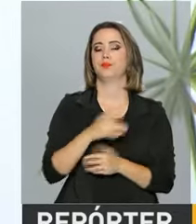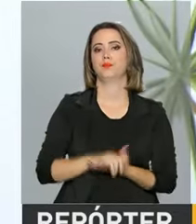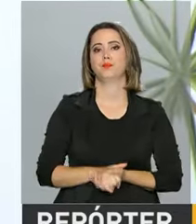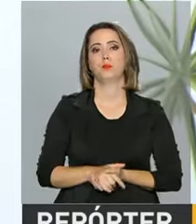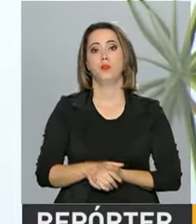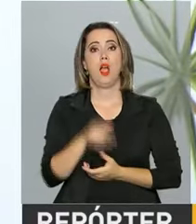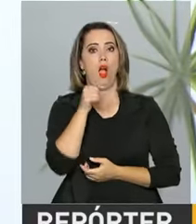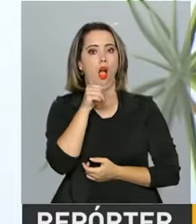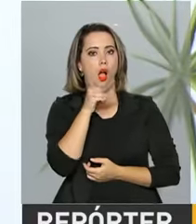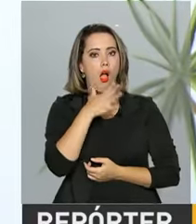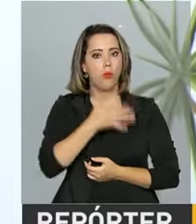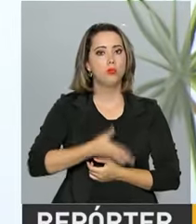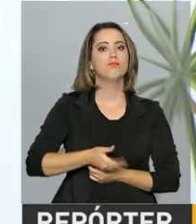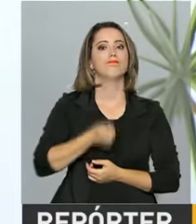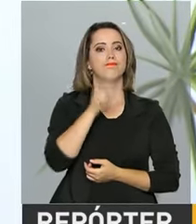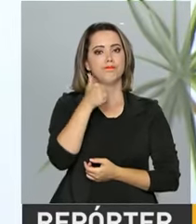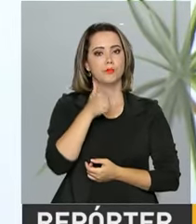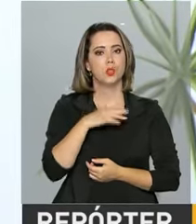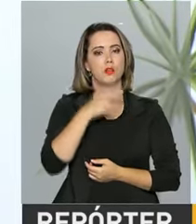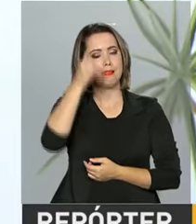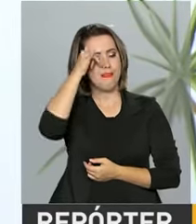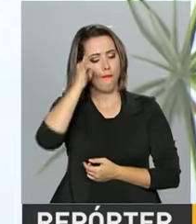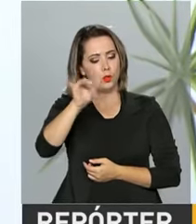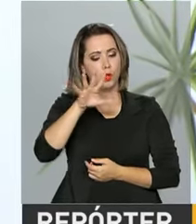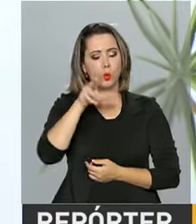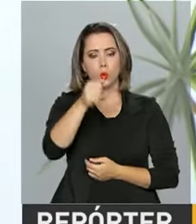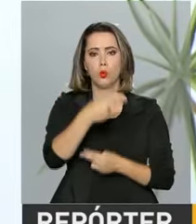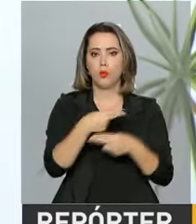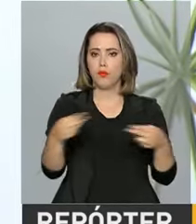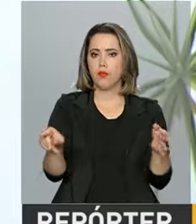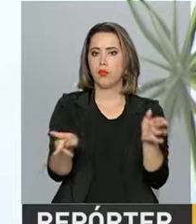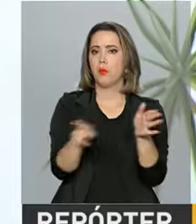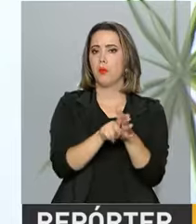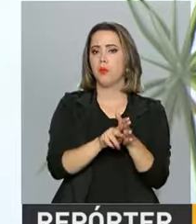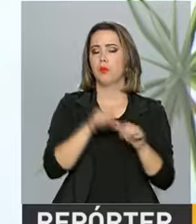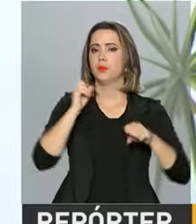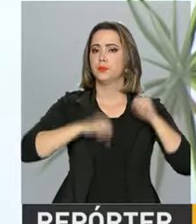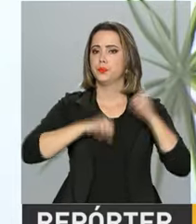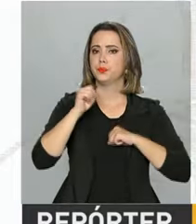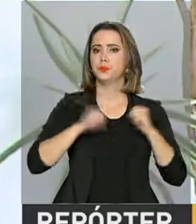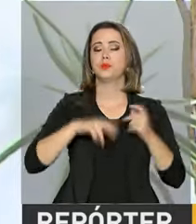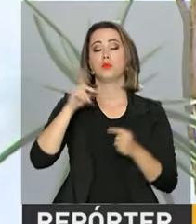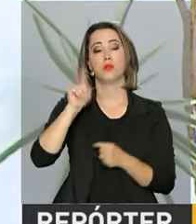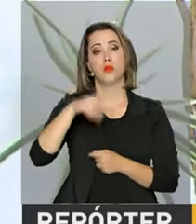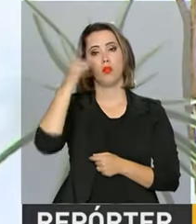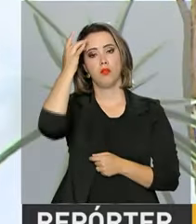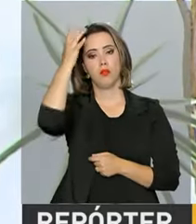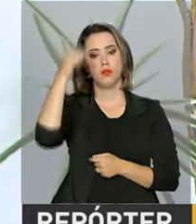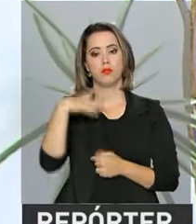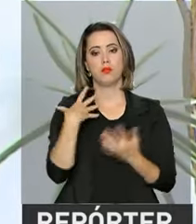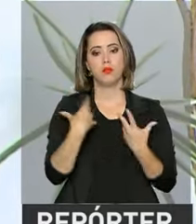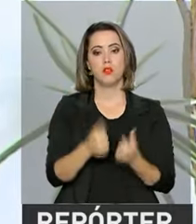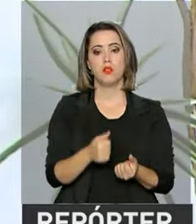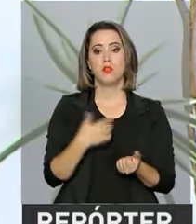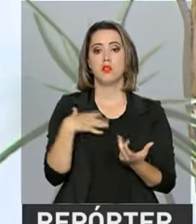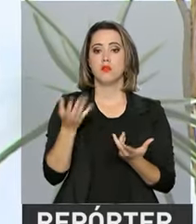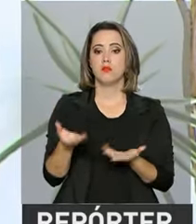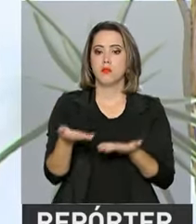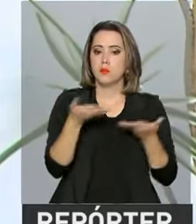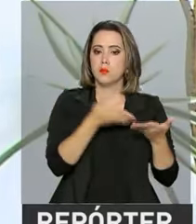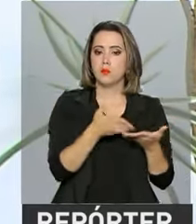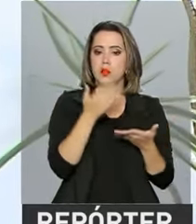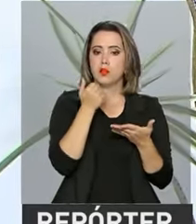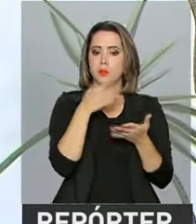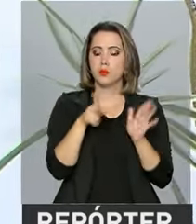água evitar tudo realmente que é industrializado e assim é fácil Vamos levar os alimentos pro